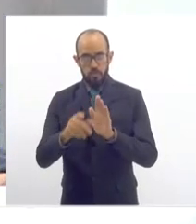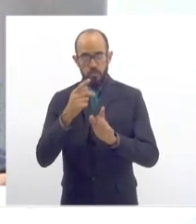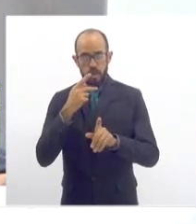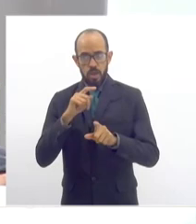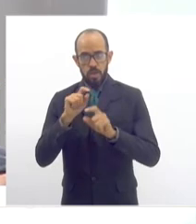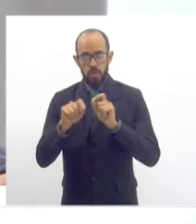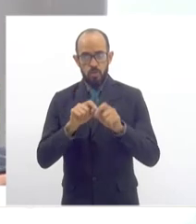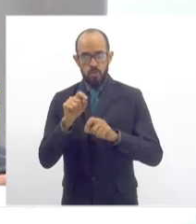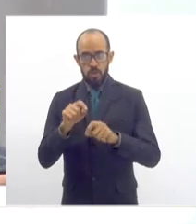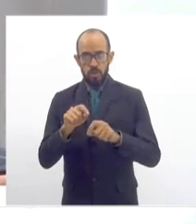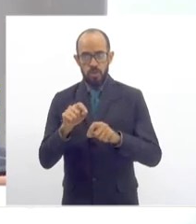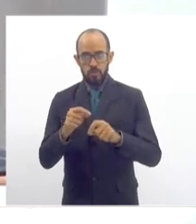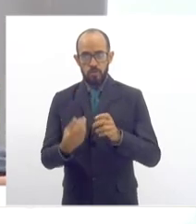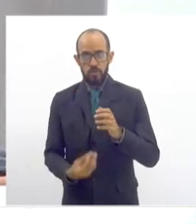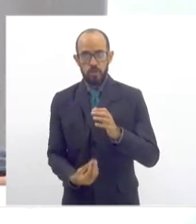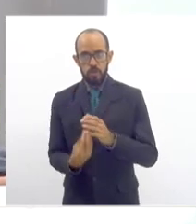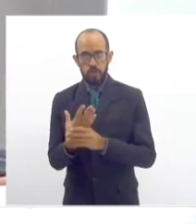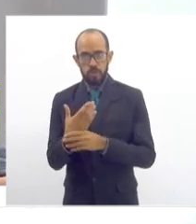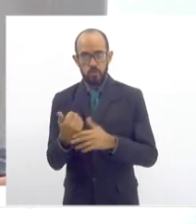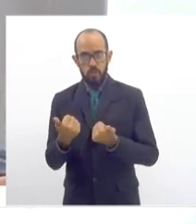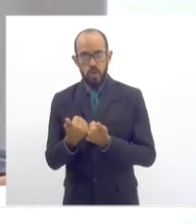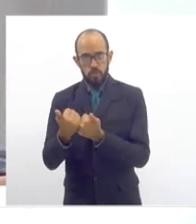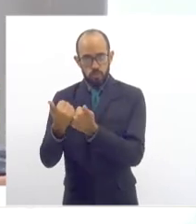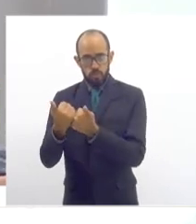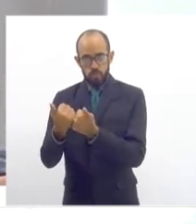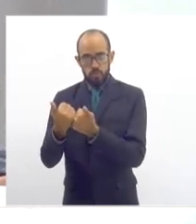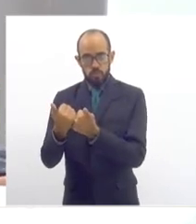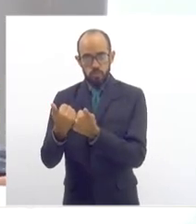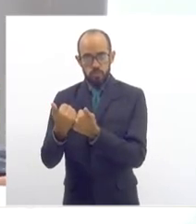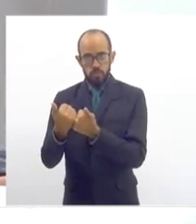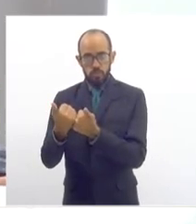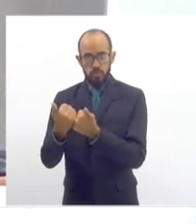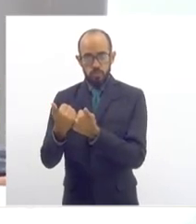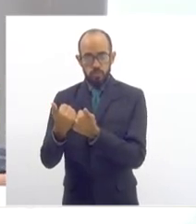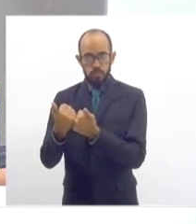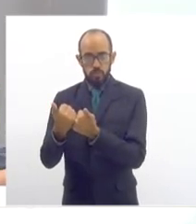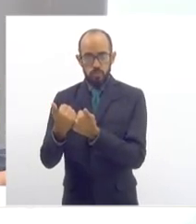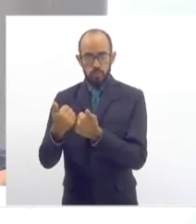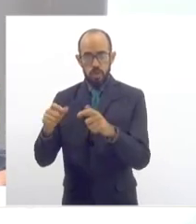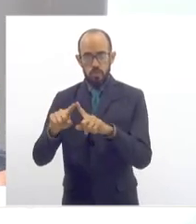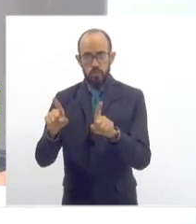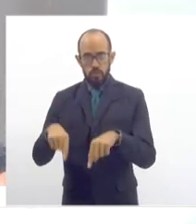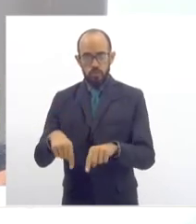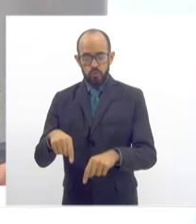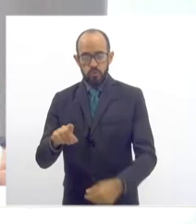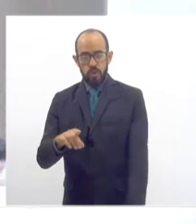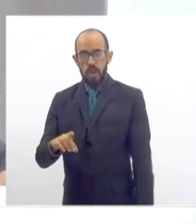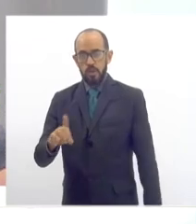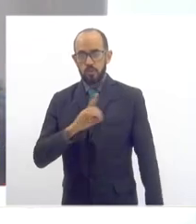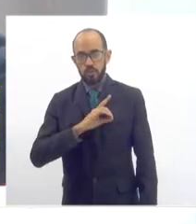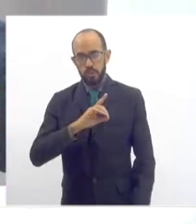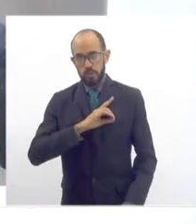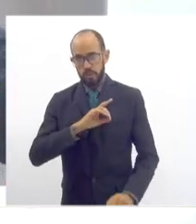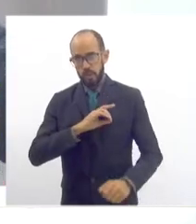que fica criado o auxílio saúde para o servidor estatutário do DETRAN. Artigo seguinte fala